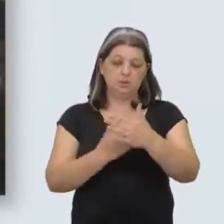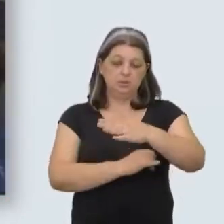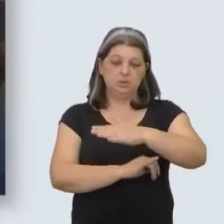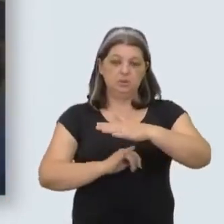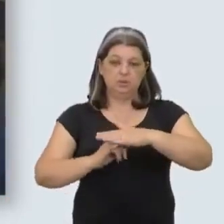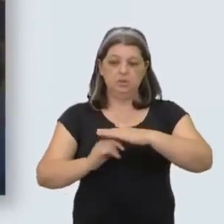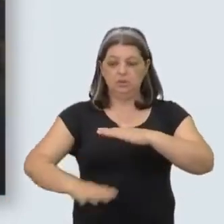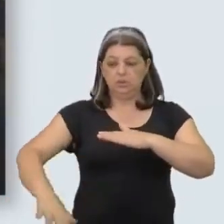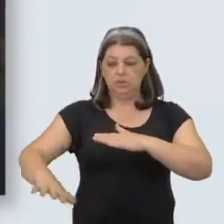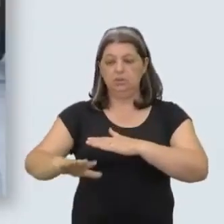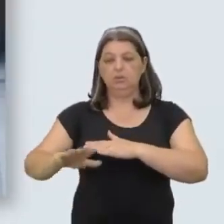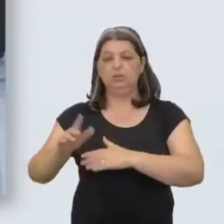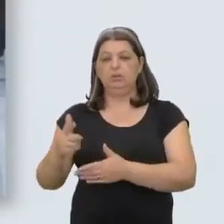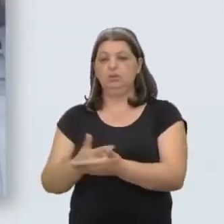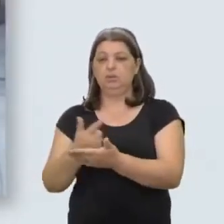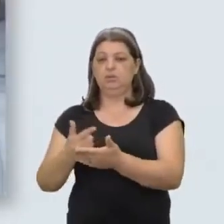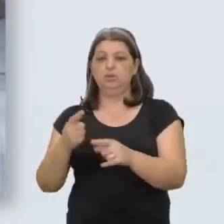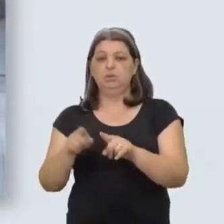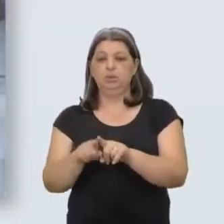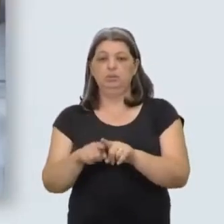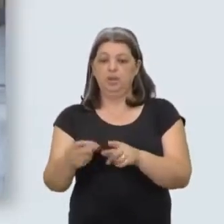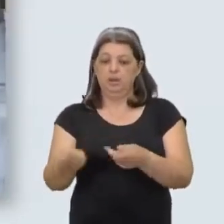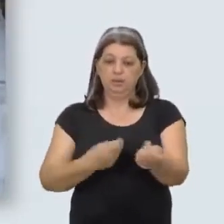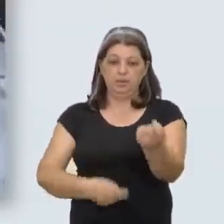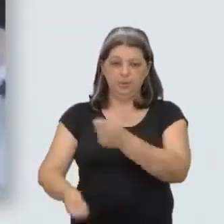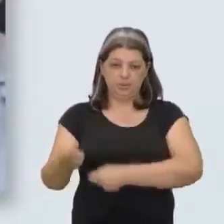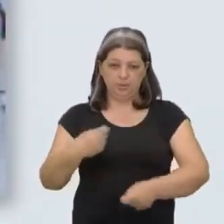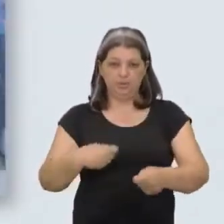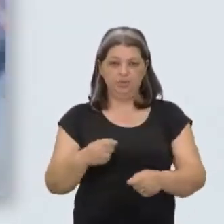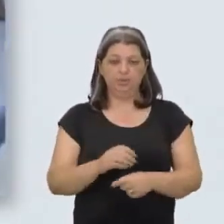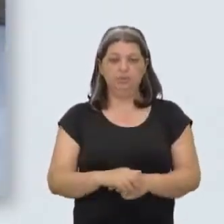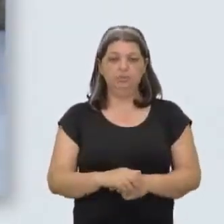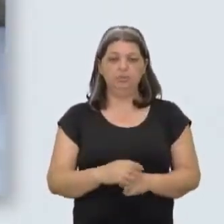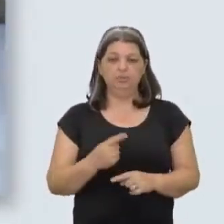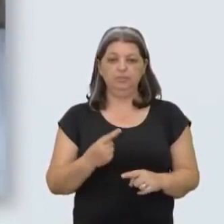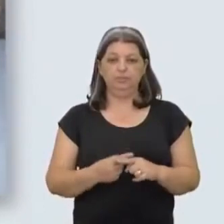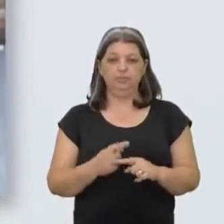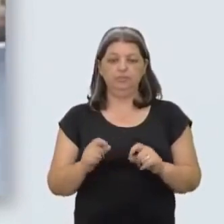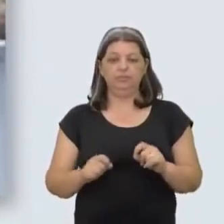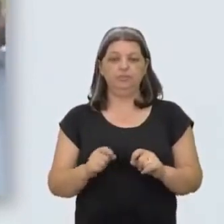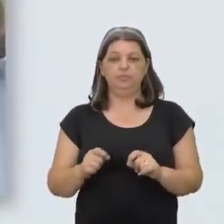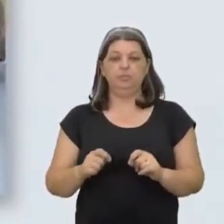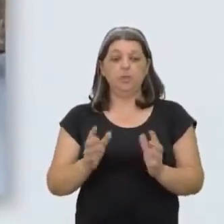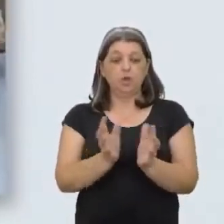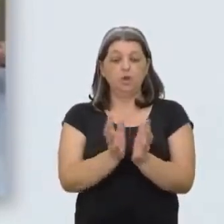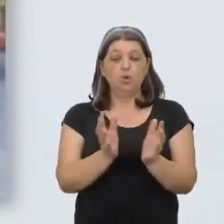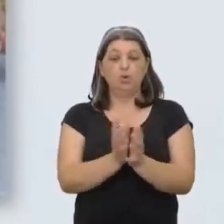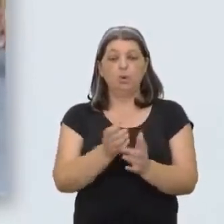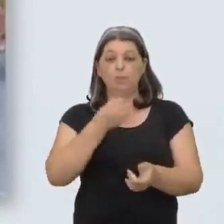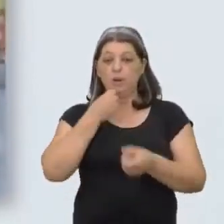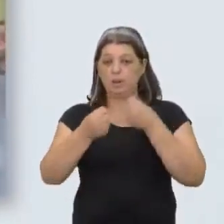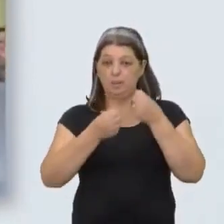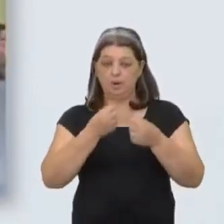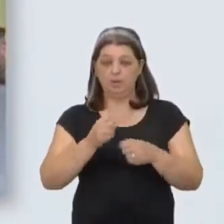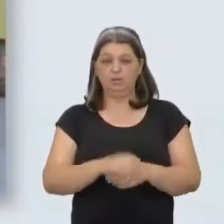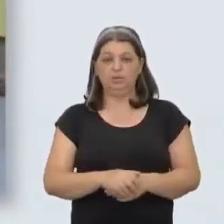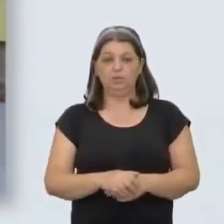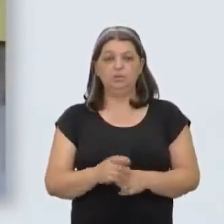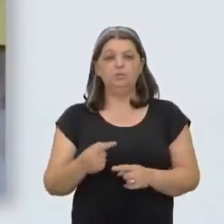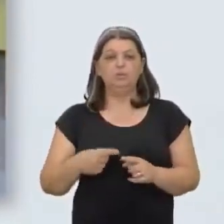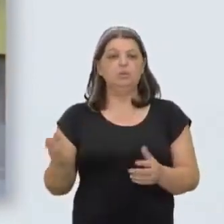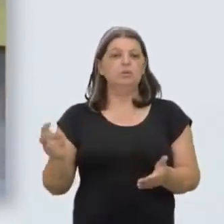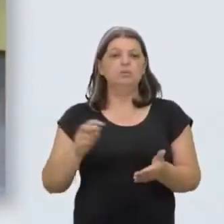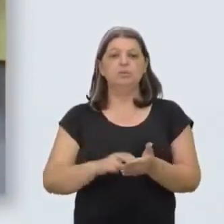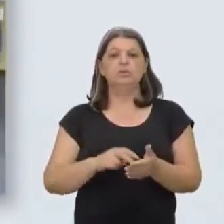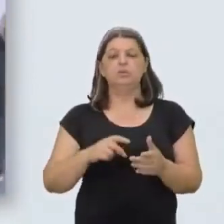leitura e o mercado editorial. Aproveitando a Feira do Livro de Santa Maria, a equipe de reportagem da TV Campus veio até aqui a Praça